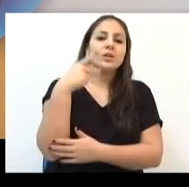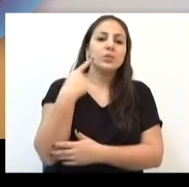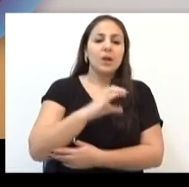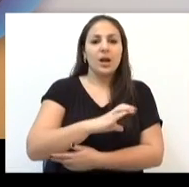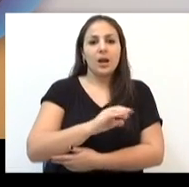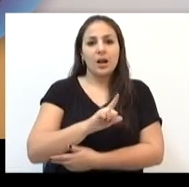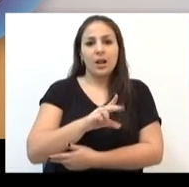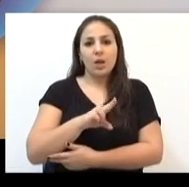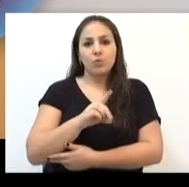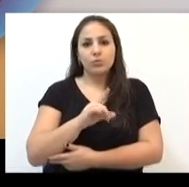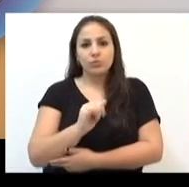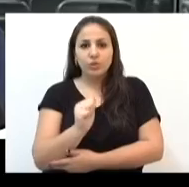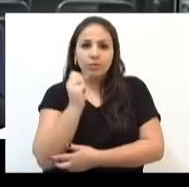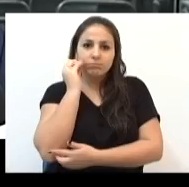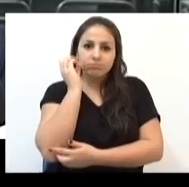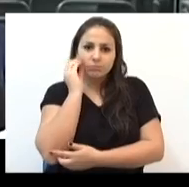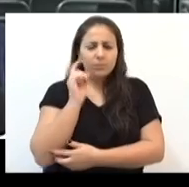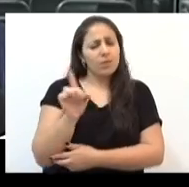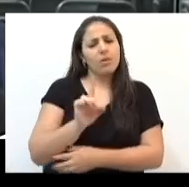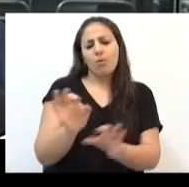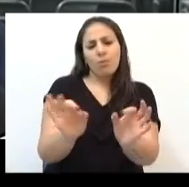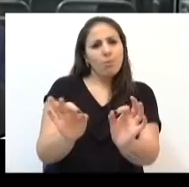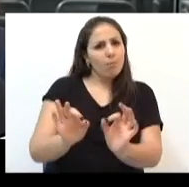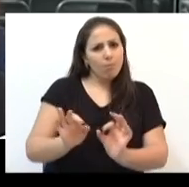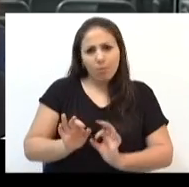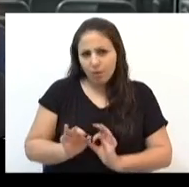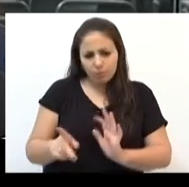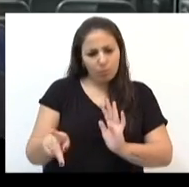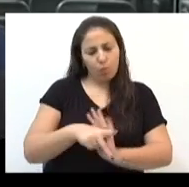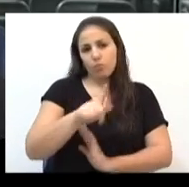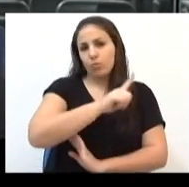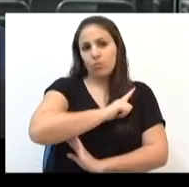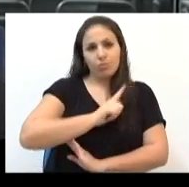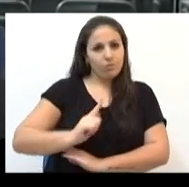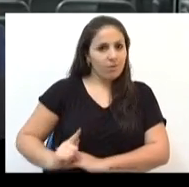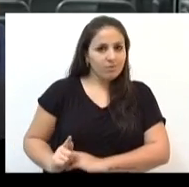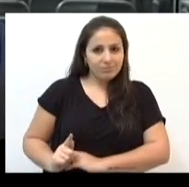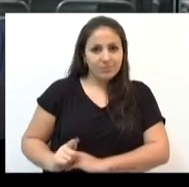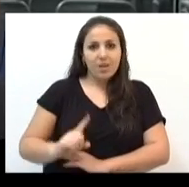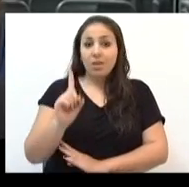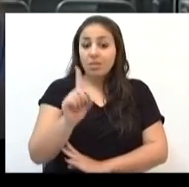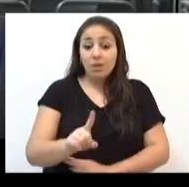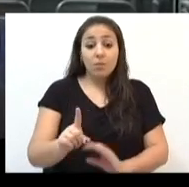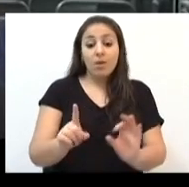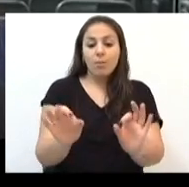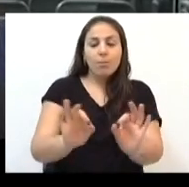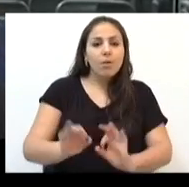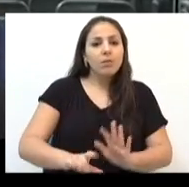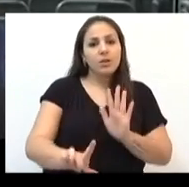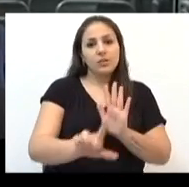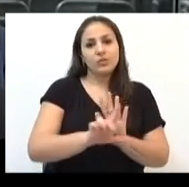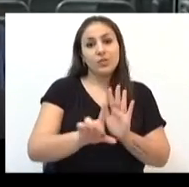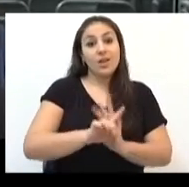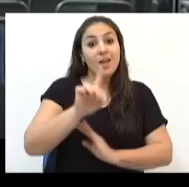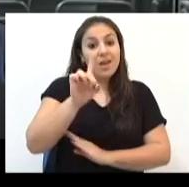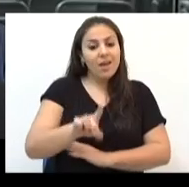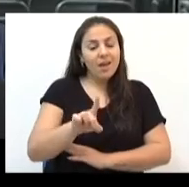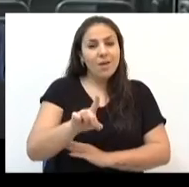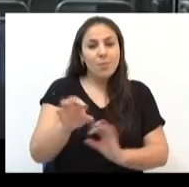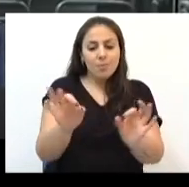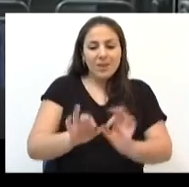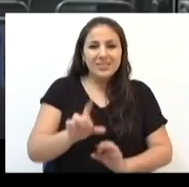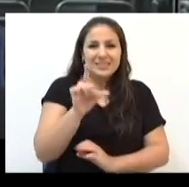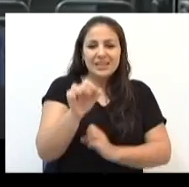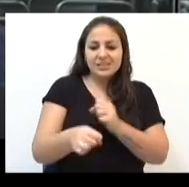vereadora Cláudia Furlaneto. Não é um plano de governo, não é um plano de legislatura, é um plano de